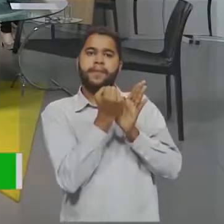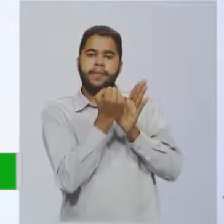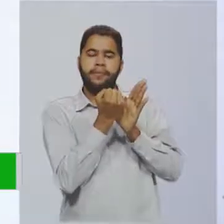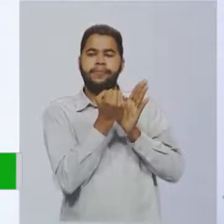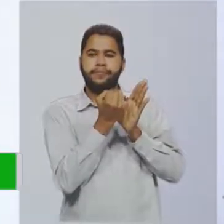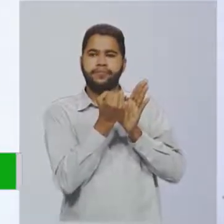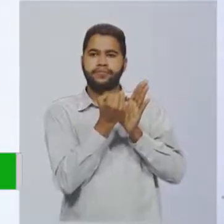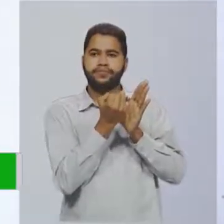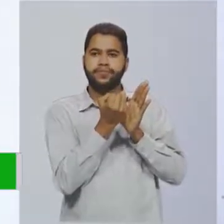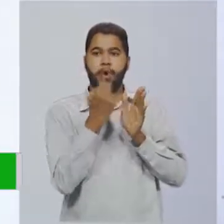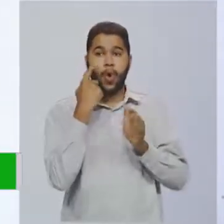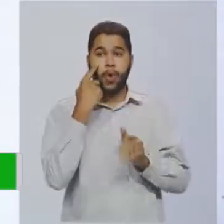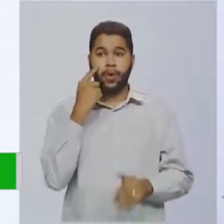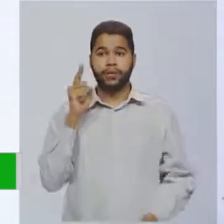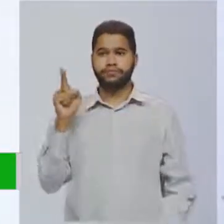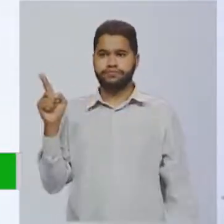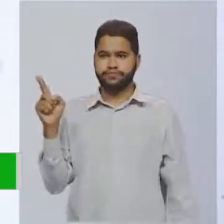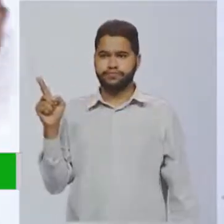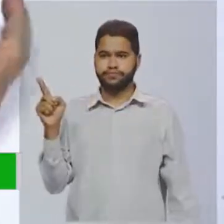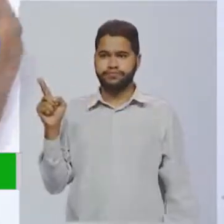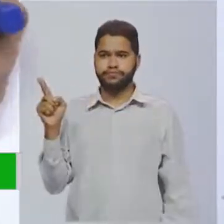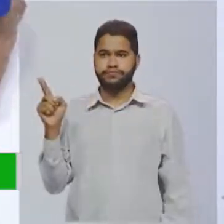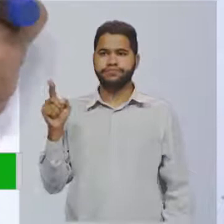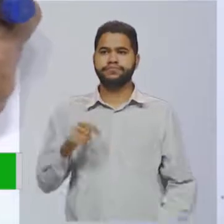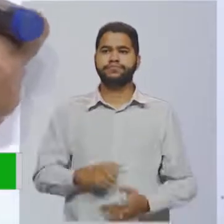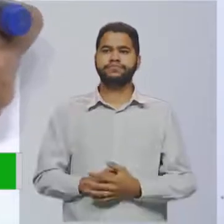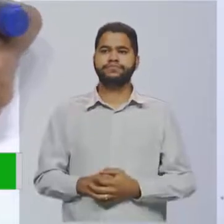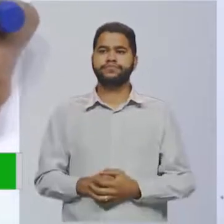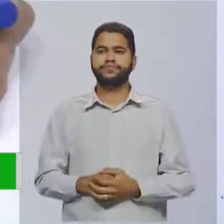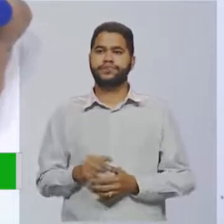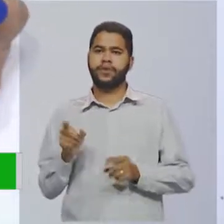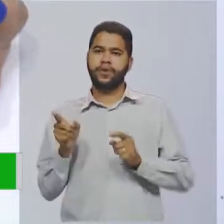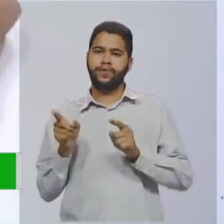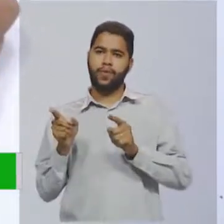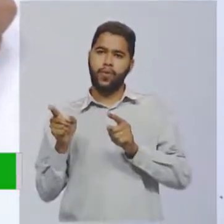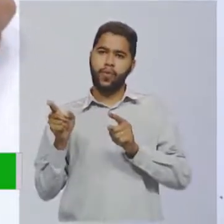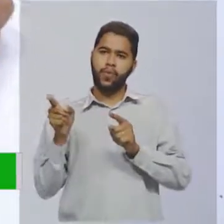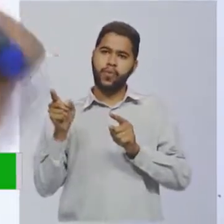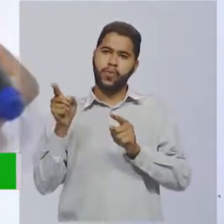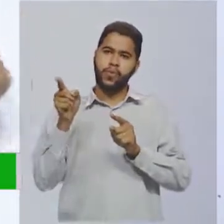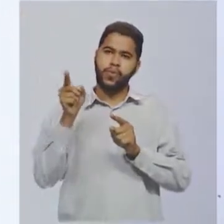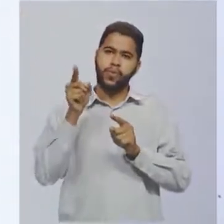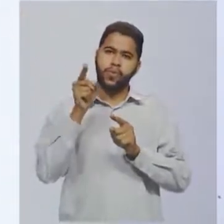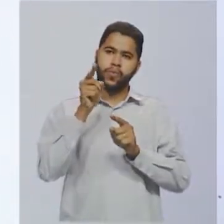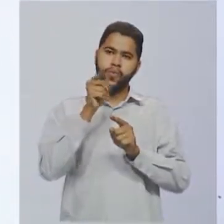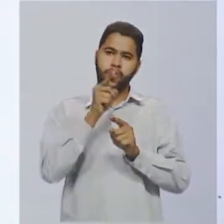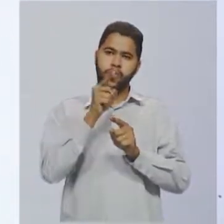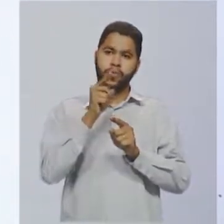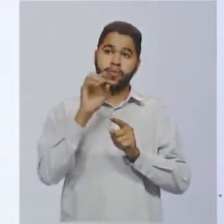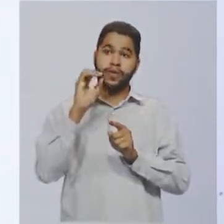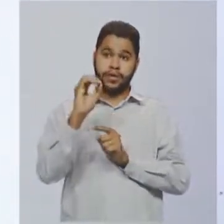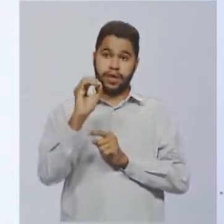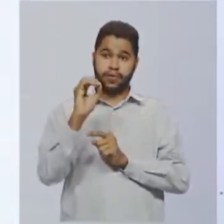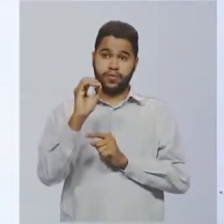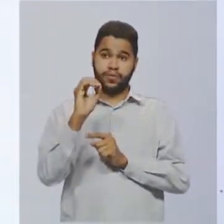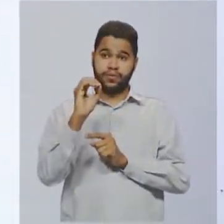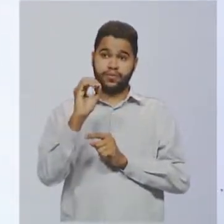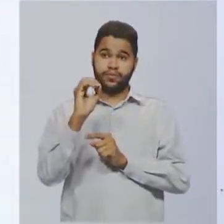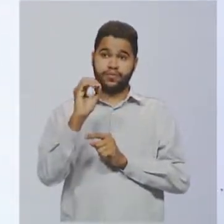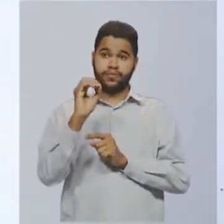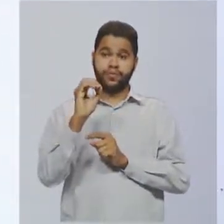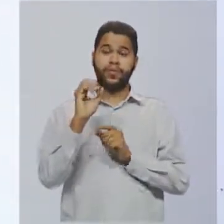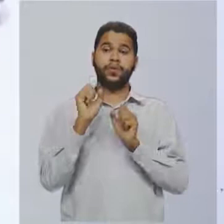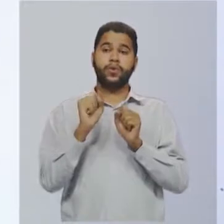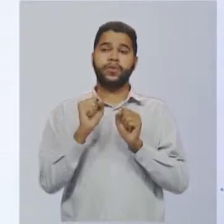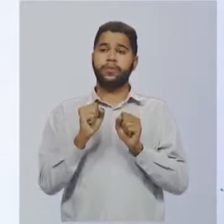do transferidor da base nessa marca e marco o ponto zero. Marquei o ponto zero, eu